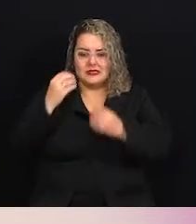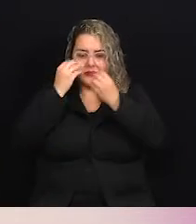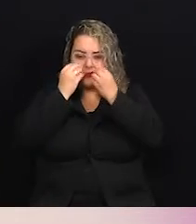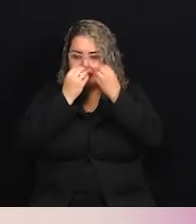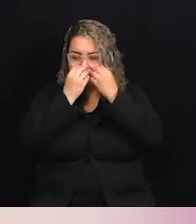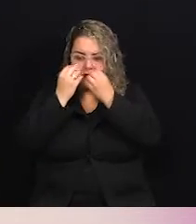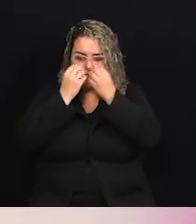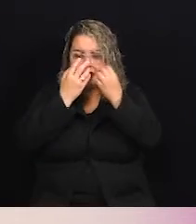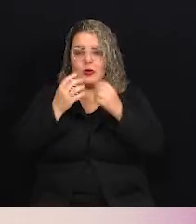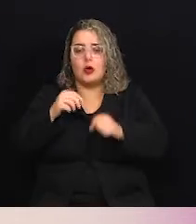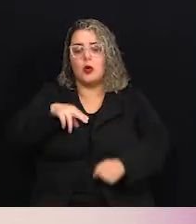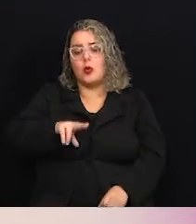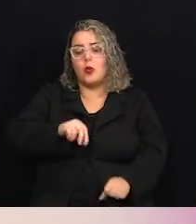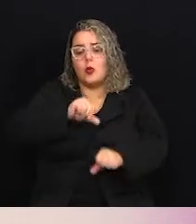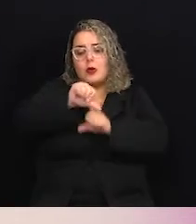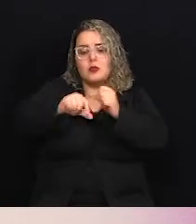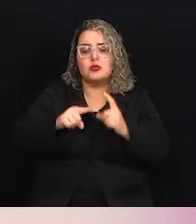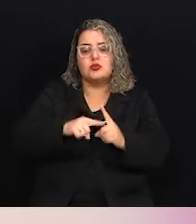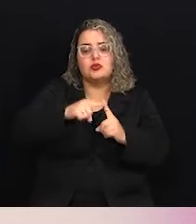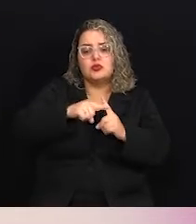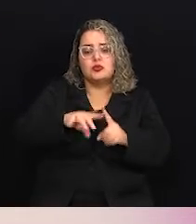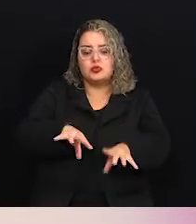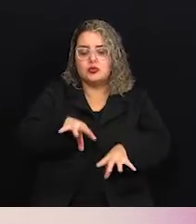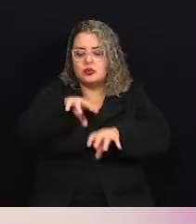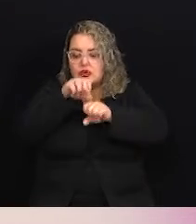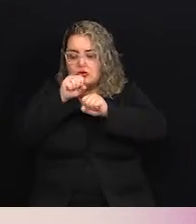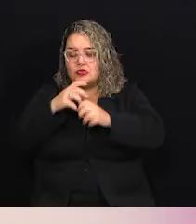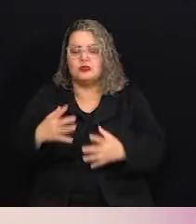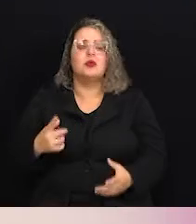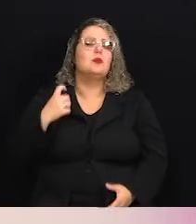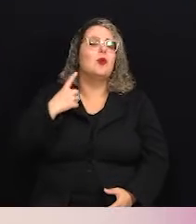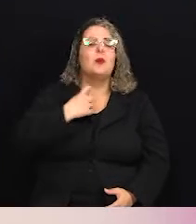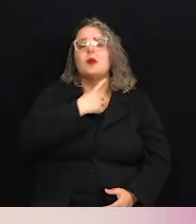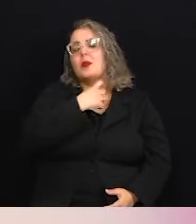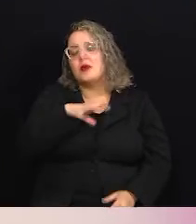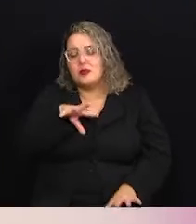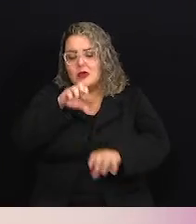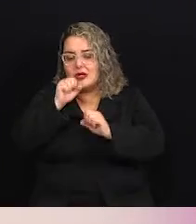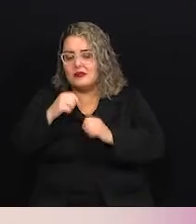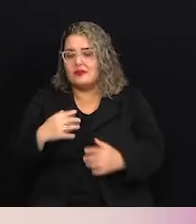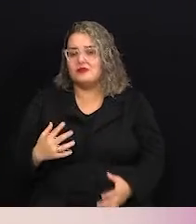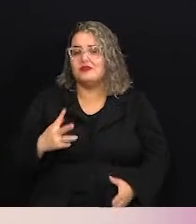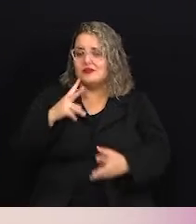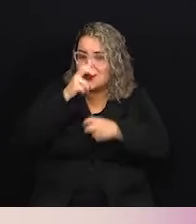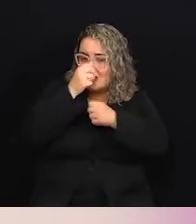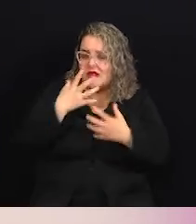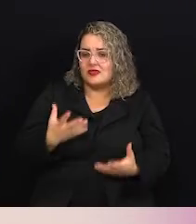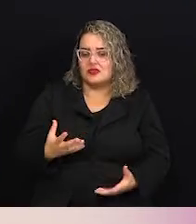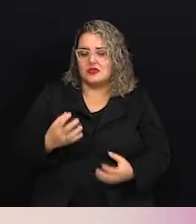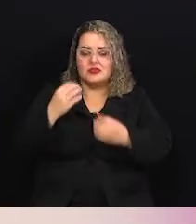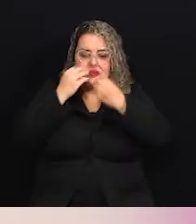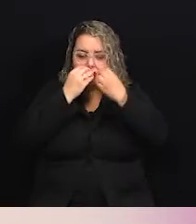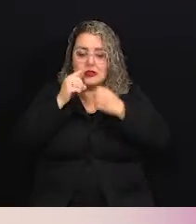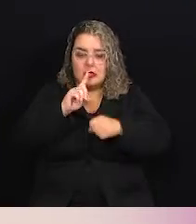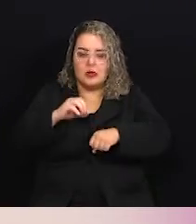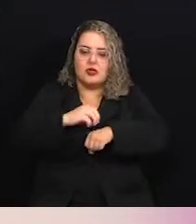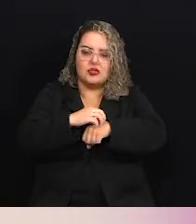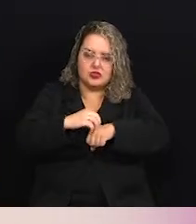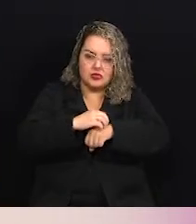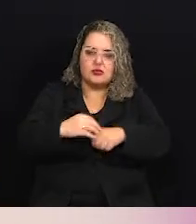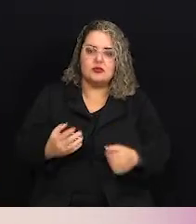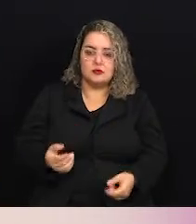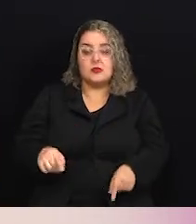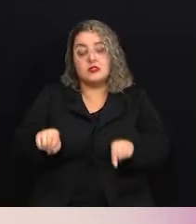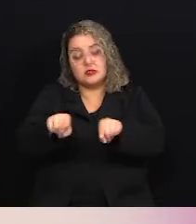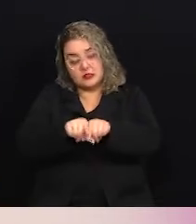rinite, ou apenas a mudança de temperatura, cheiros fortes, perfumes, etc., que é principalmente da rinite não alérgica, mas a